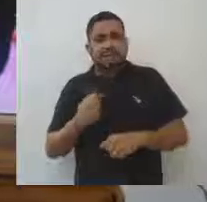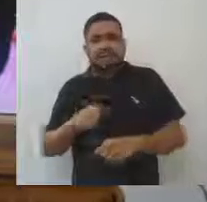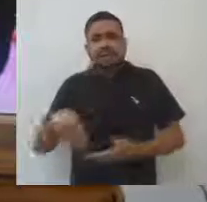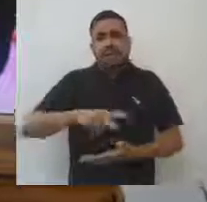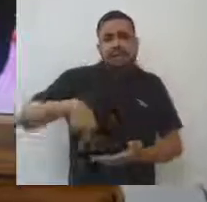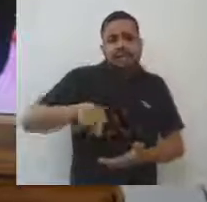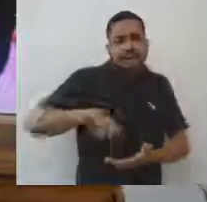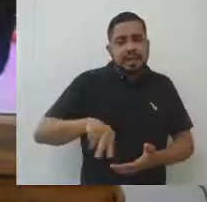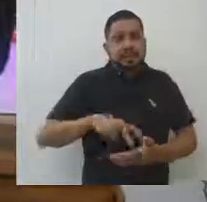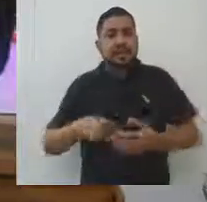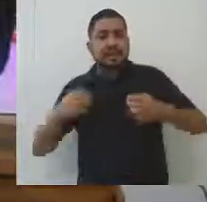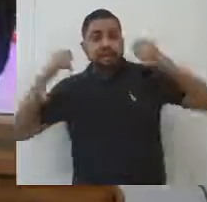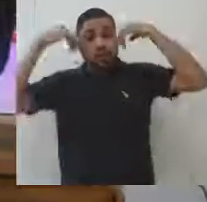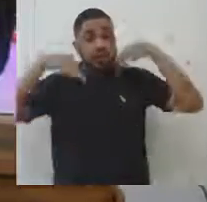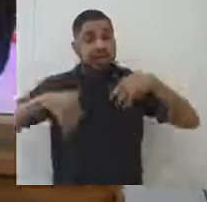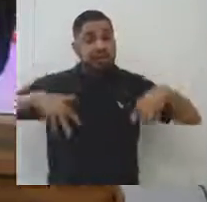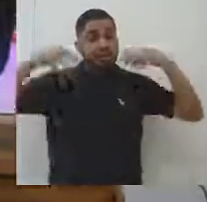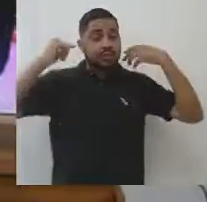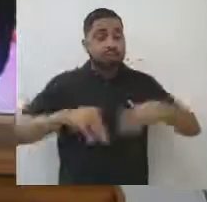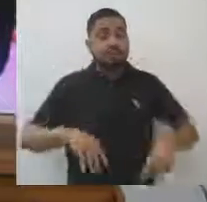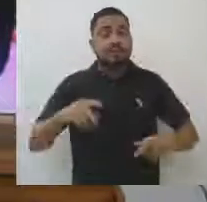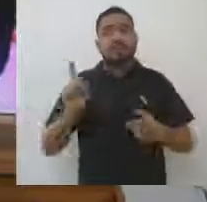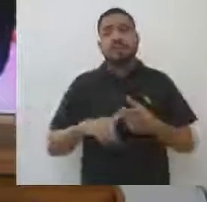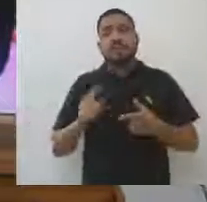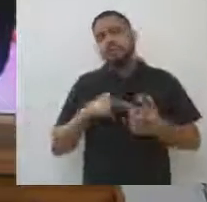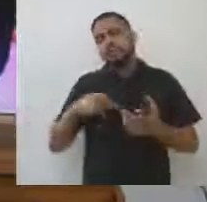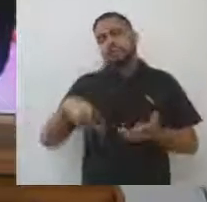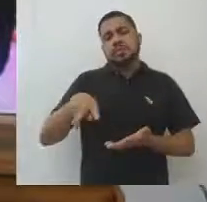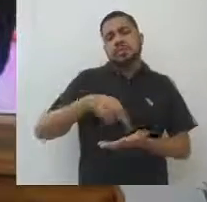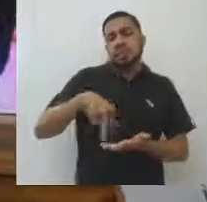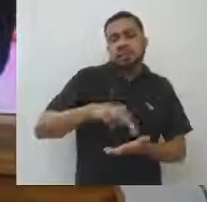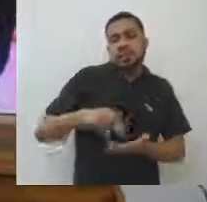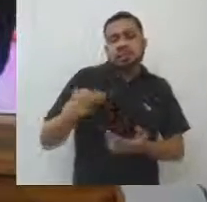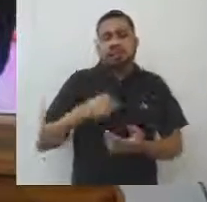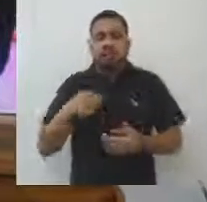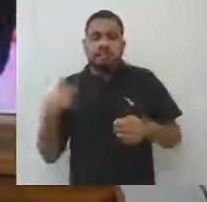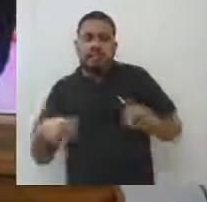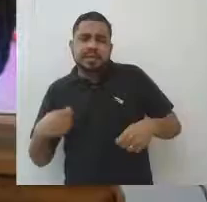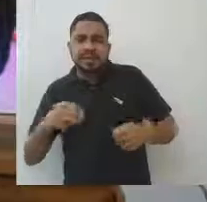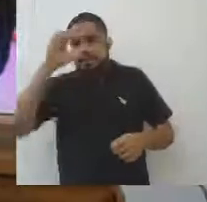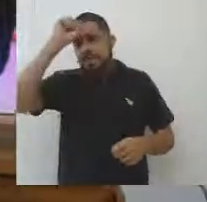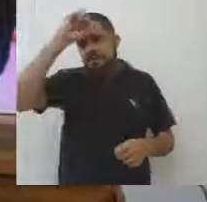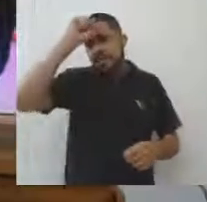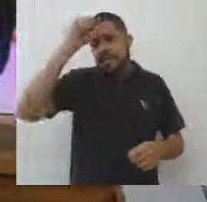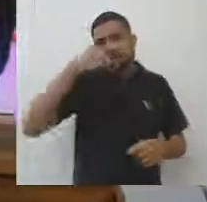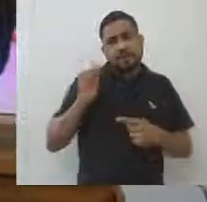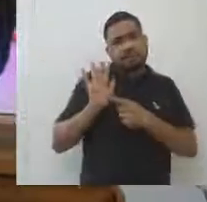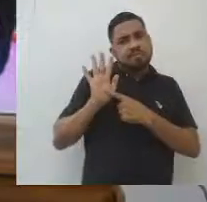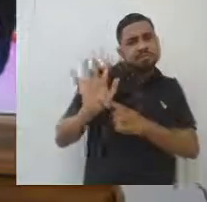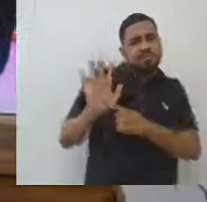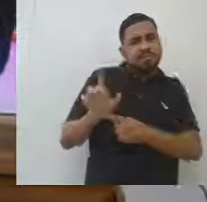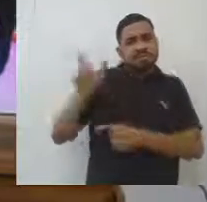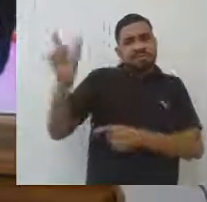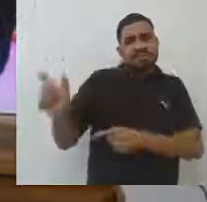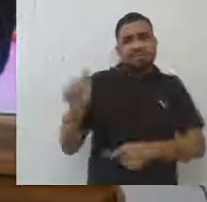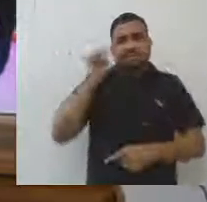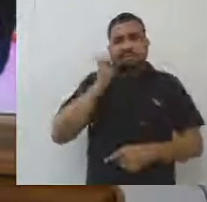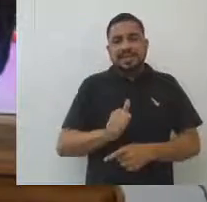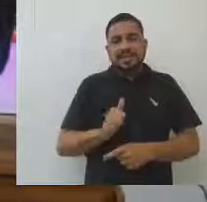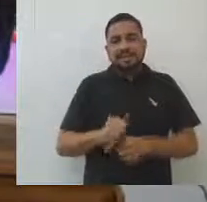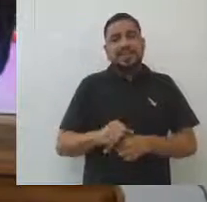mais calorias. Ah, eu vou dançar para eu conquistar, eu preciso aprender a dançar para eu impressionar aquela menina. Então,